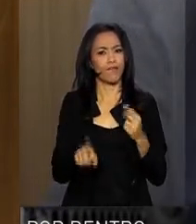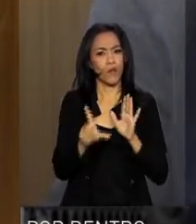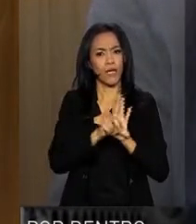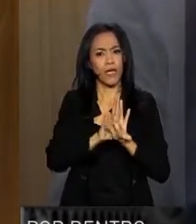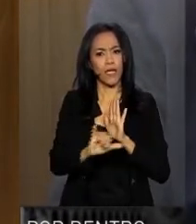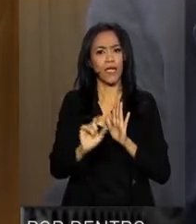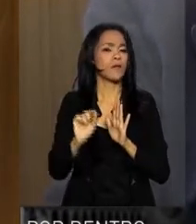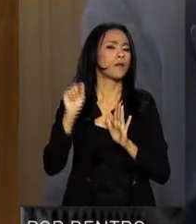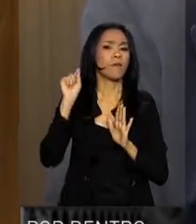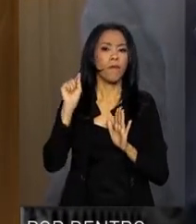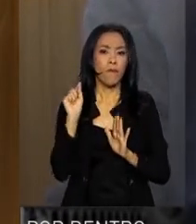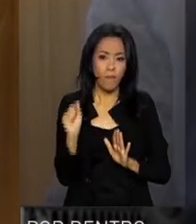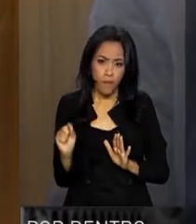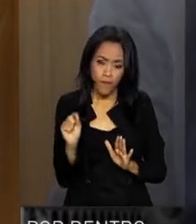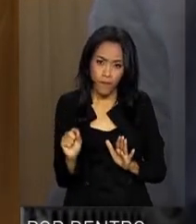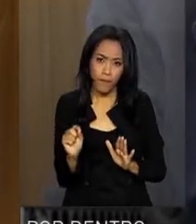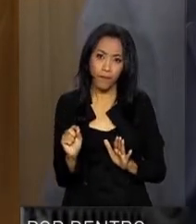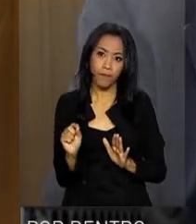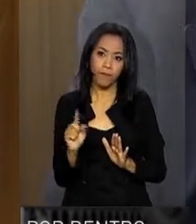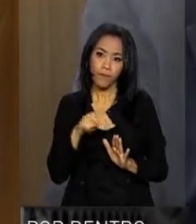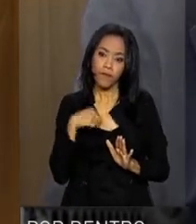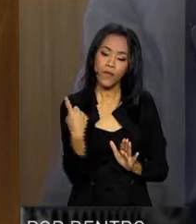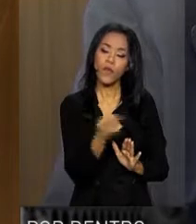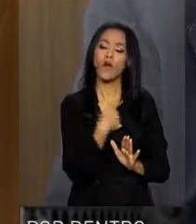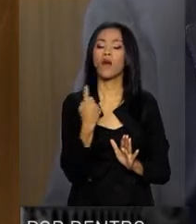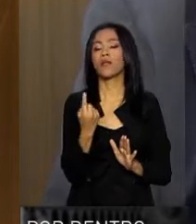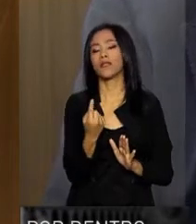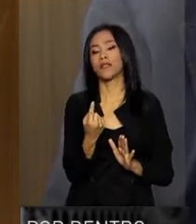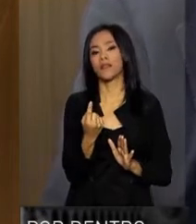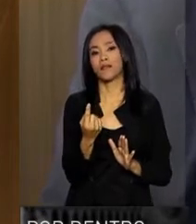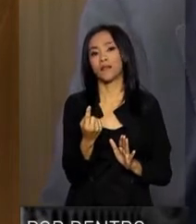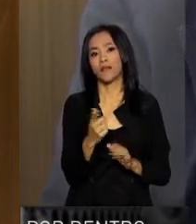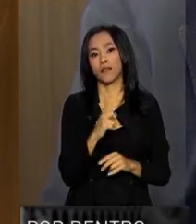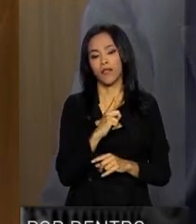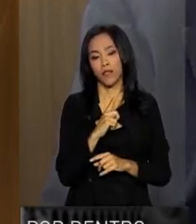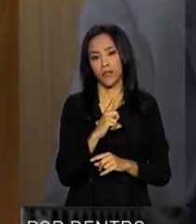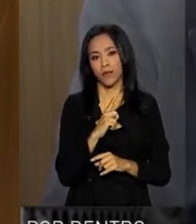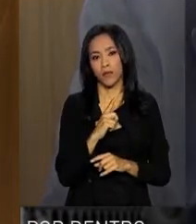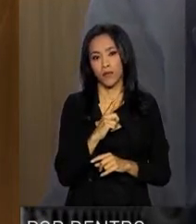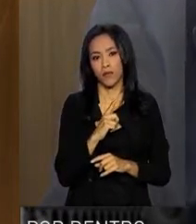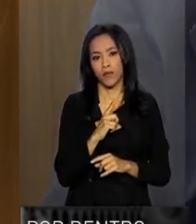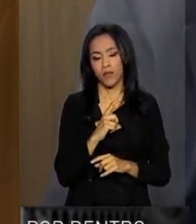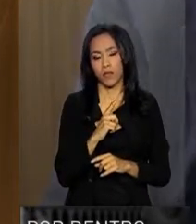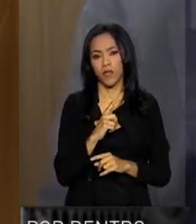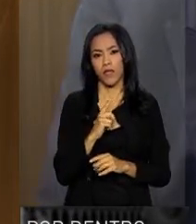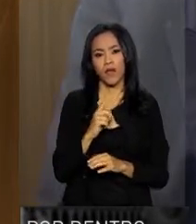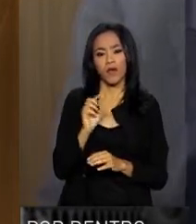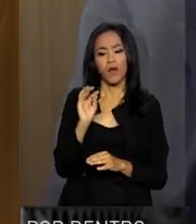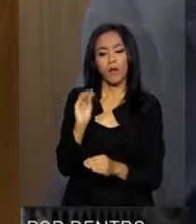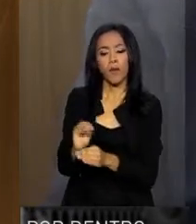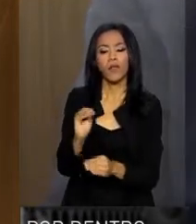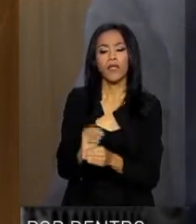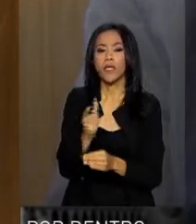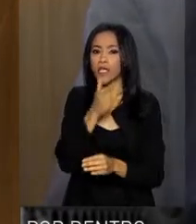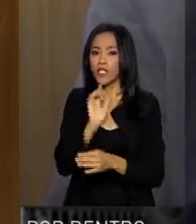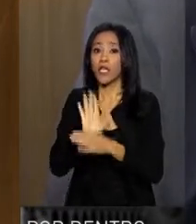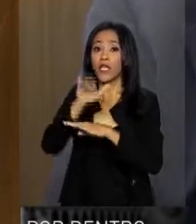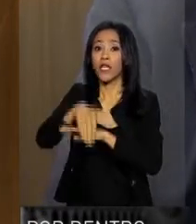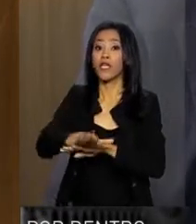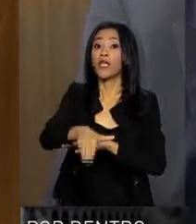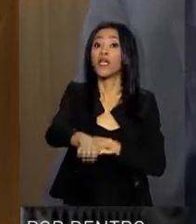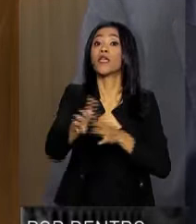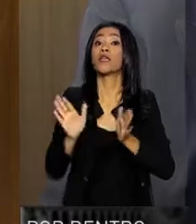possibilidade de termos é a proteção de rios e nascentes e